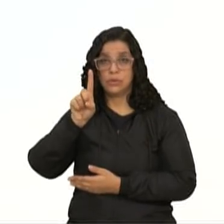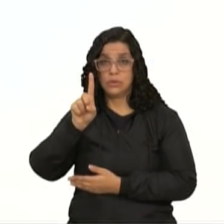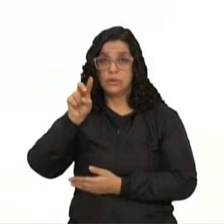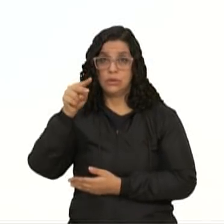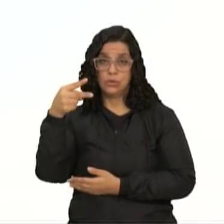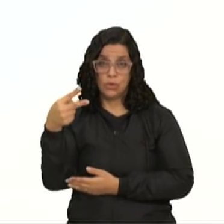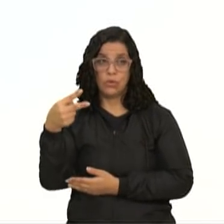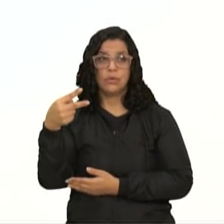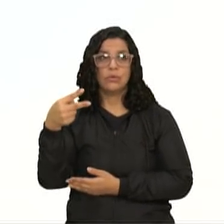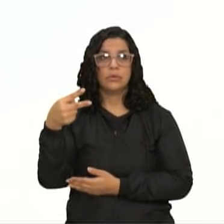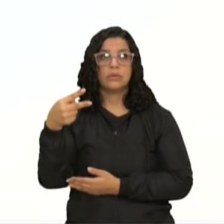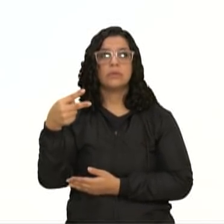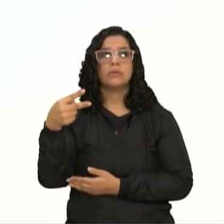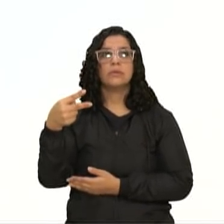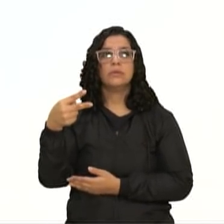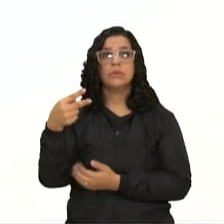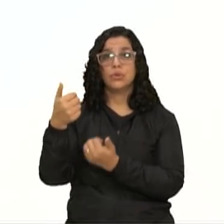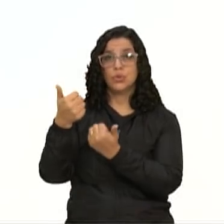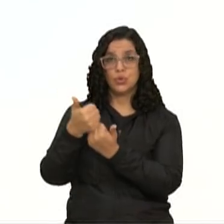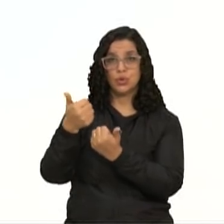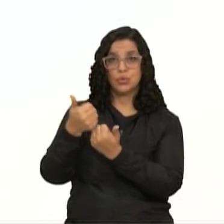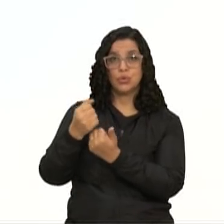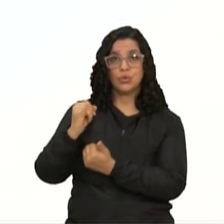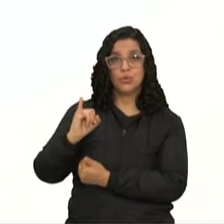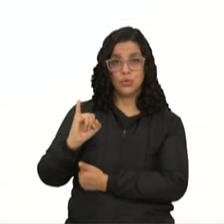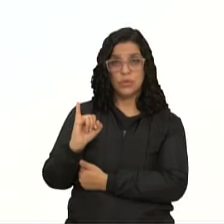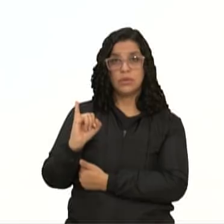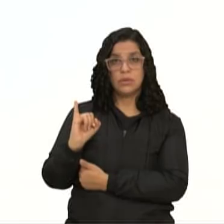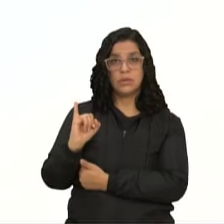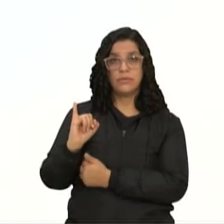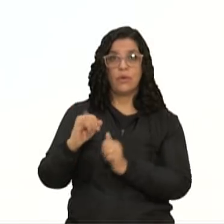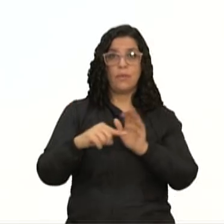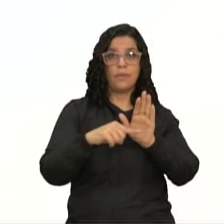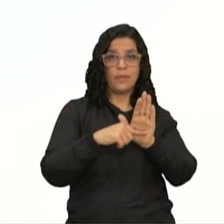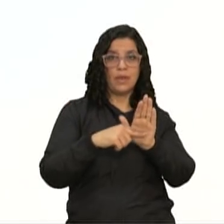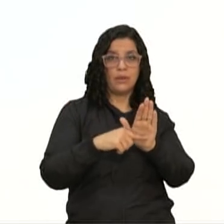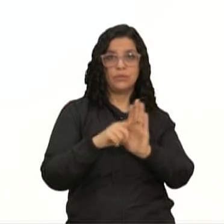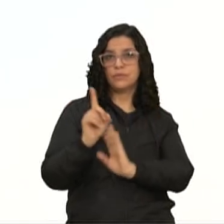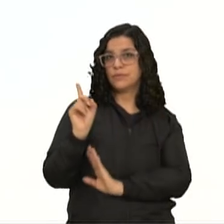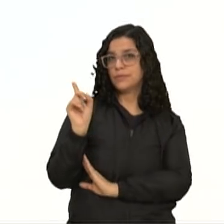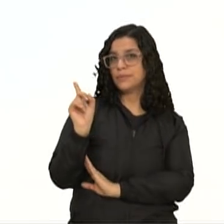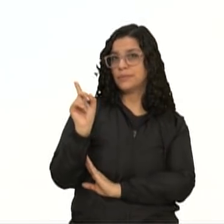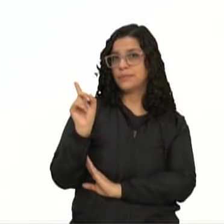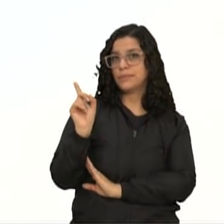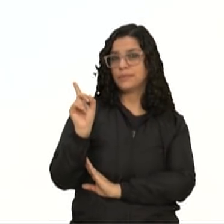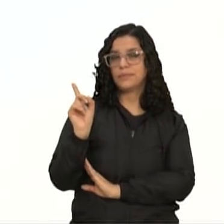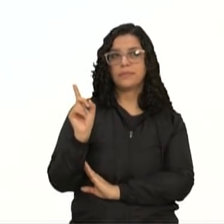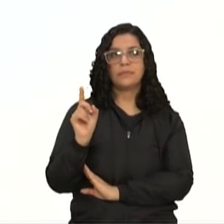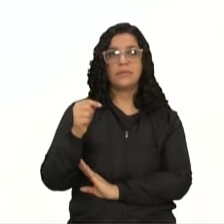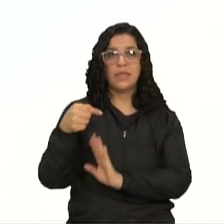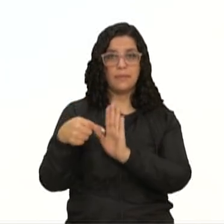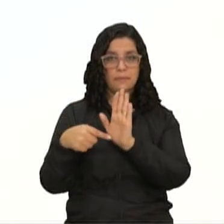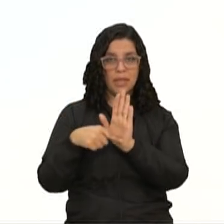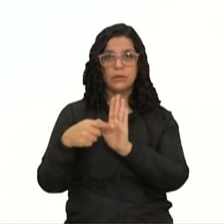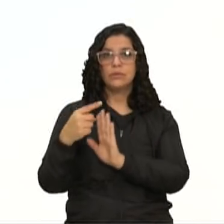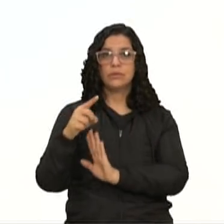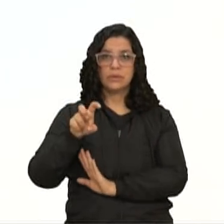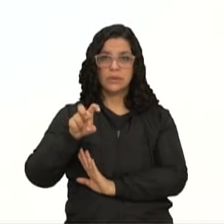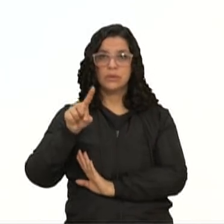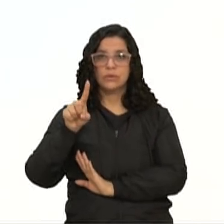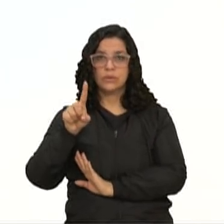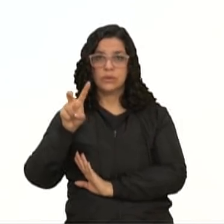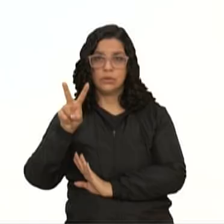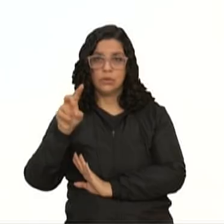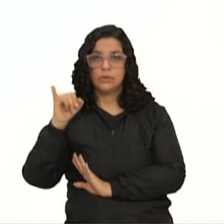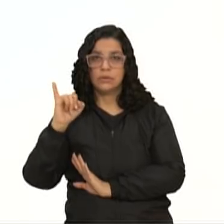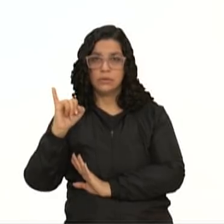512, no lugar do i ao cubo multiplicamos por menos i, vai ficar menos 512i, né? Porque o menos